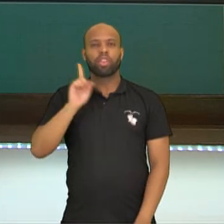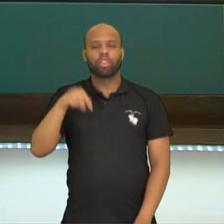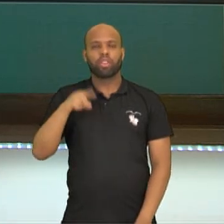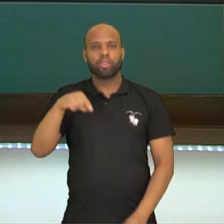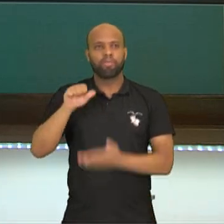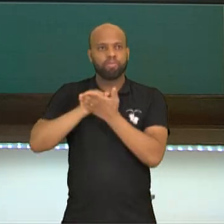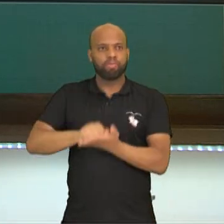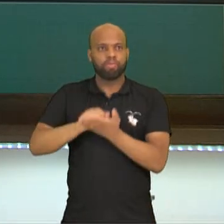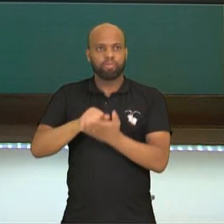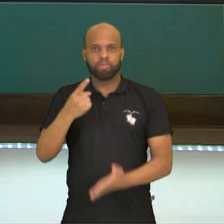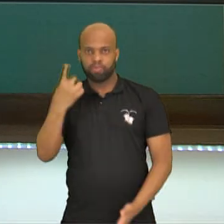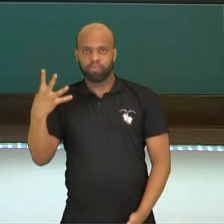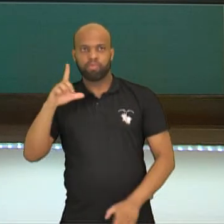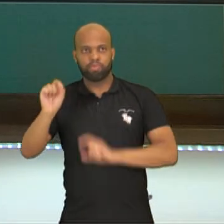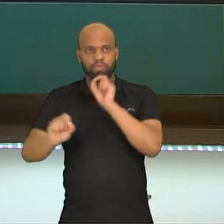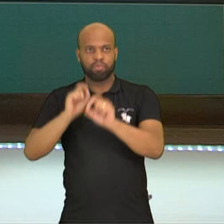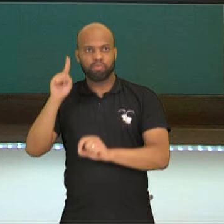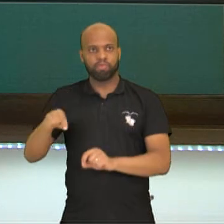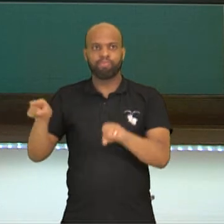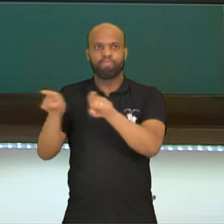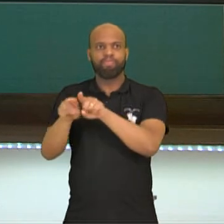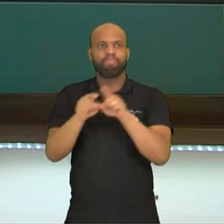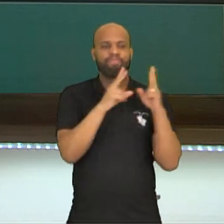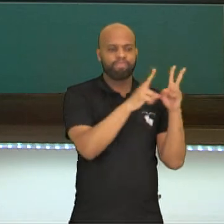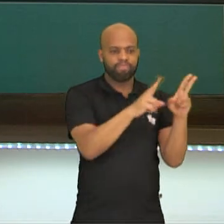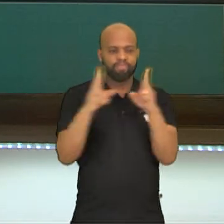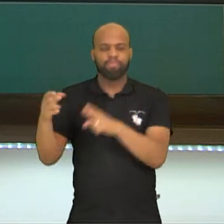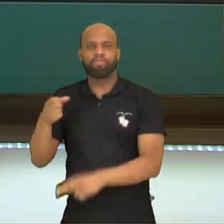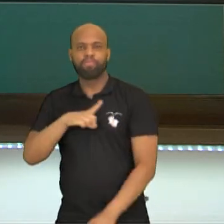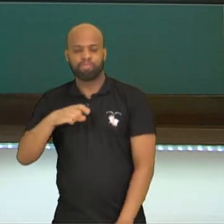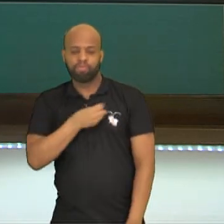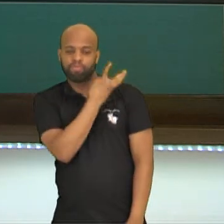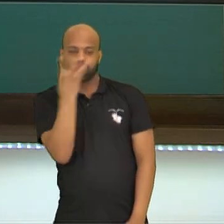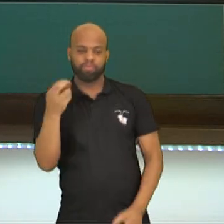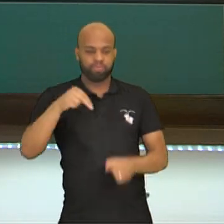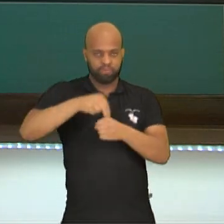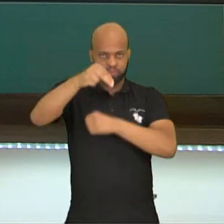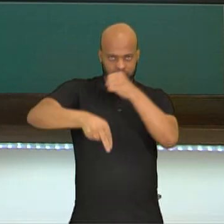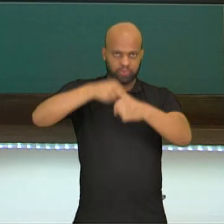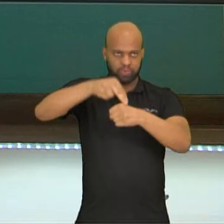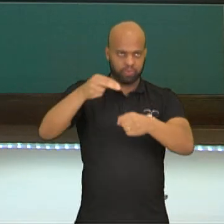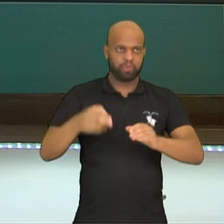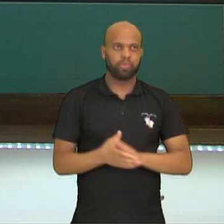são isótonos. São iguais no número de nêutrons.